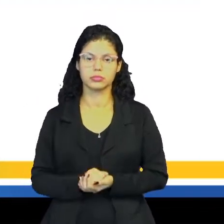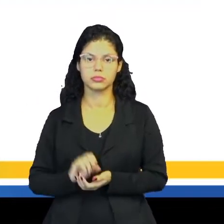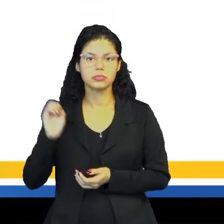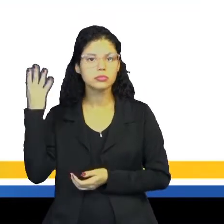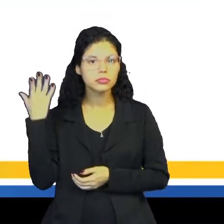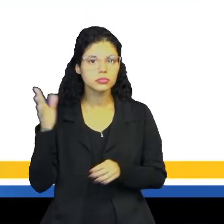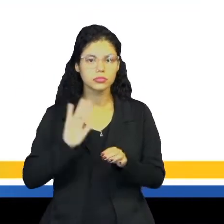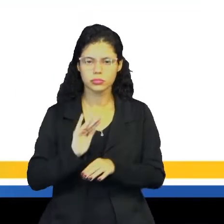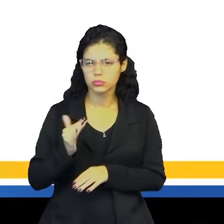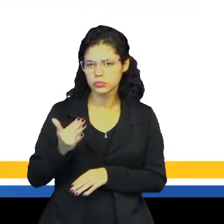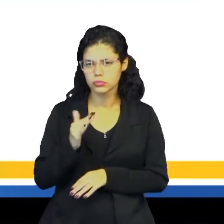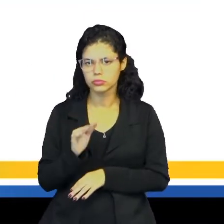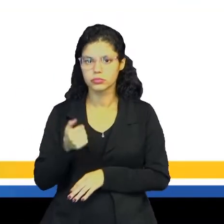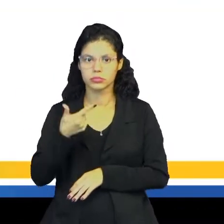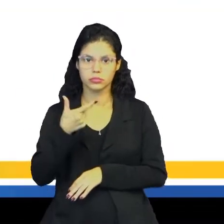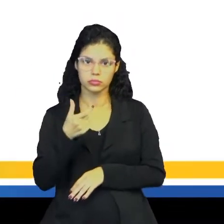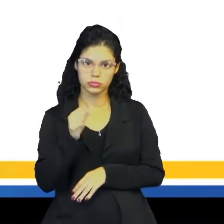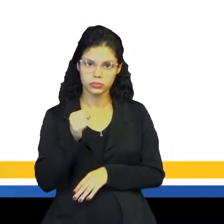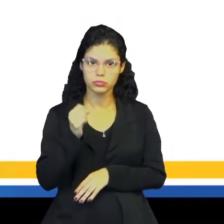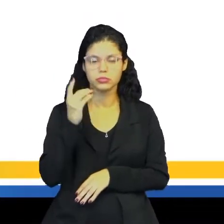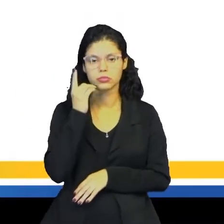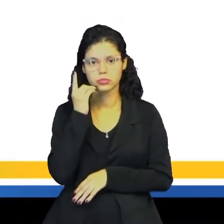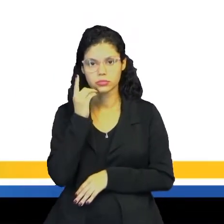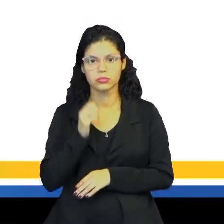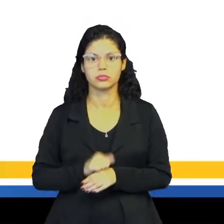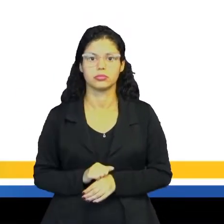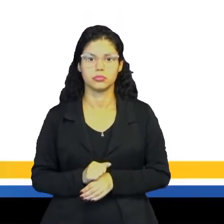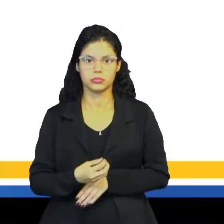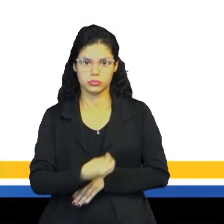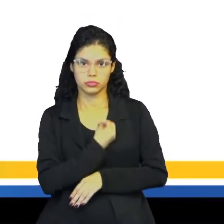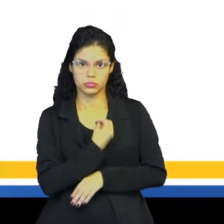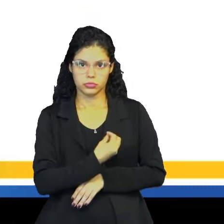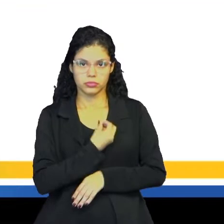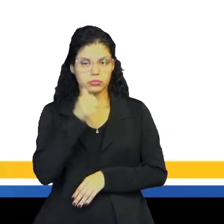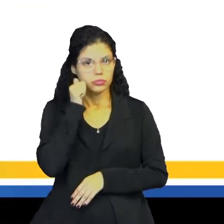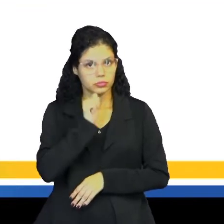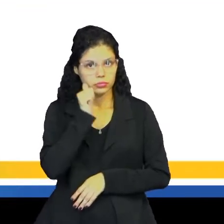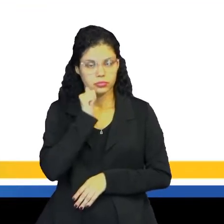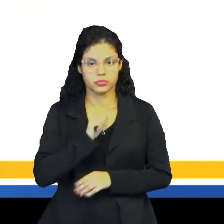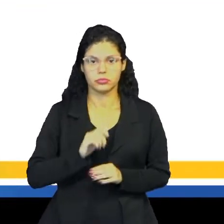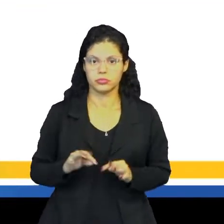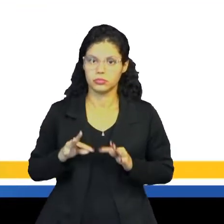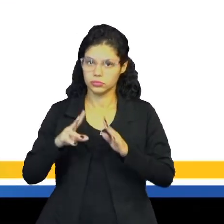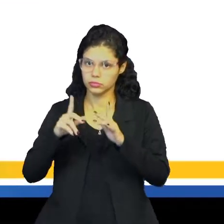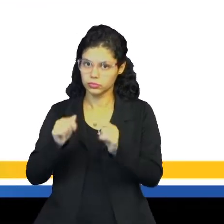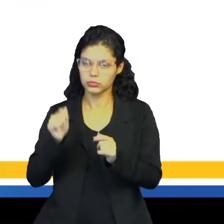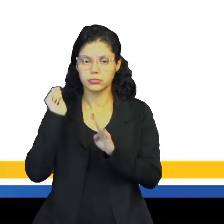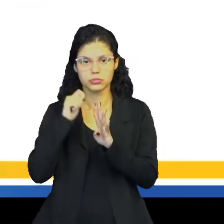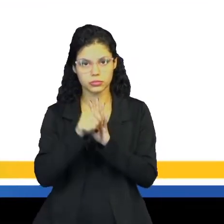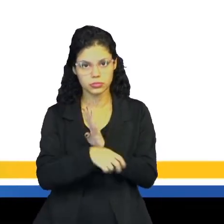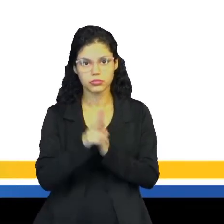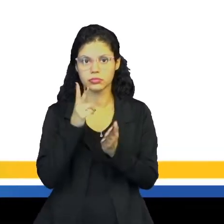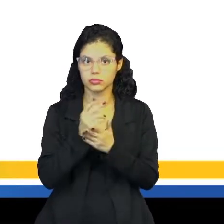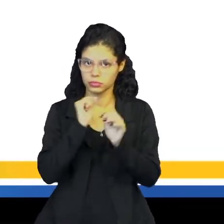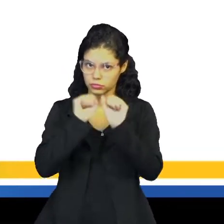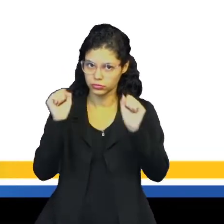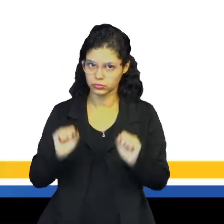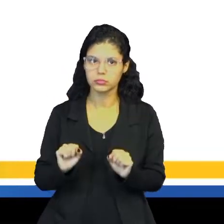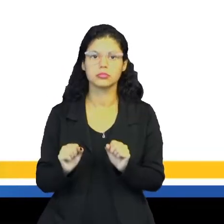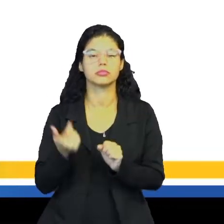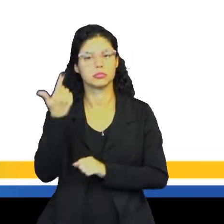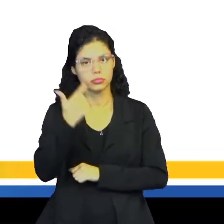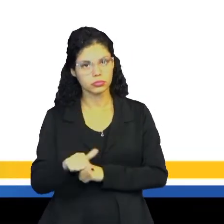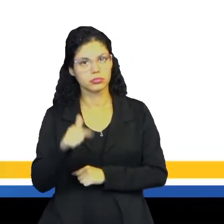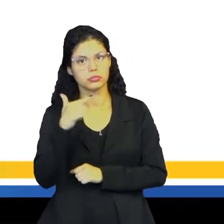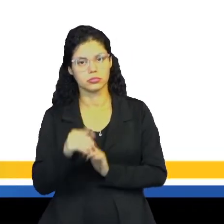Ocorre em média a cada 28 dias durante a vida fértil de uma mulher. Todos os meses, o sistema reprodutor repete